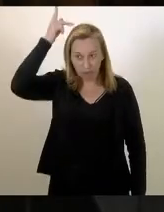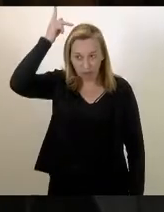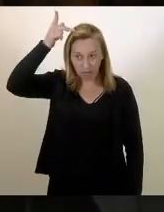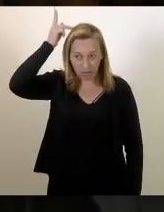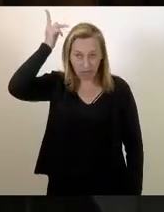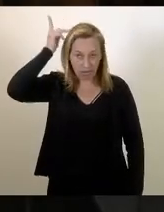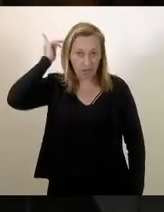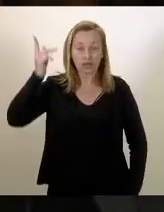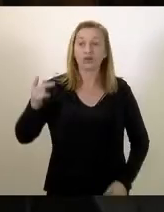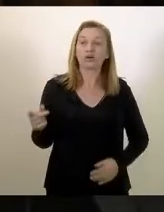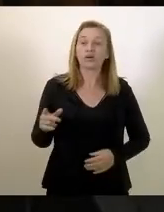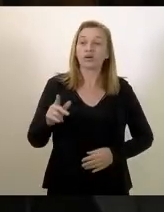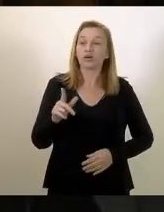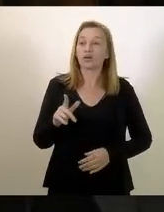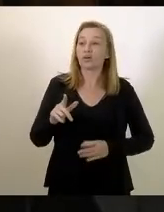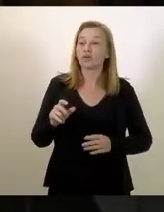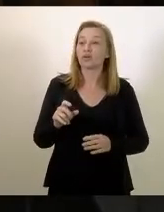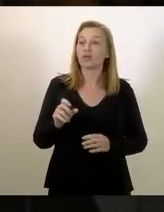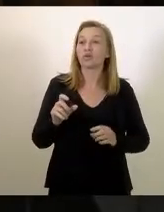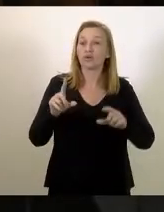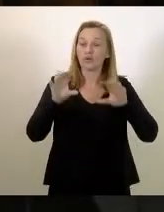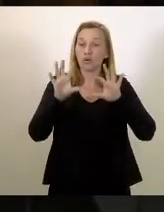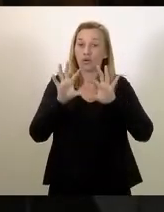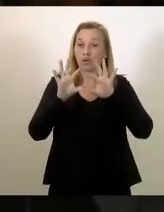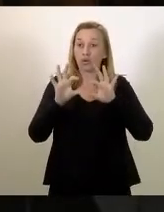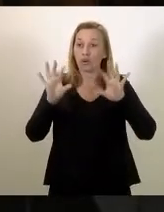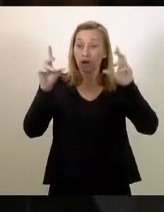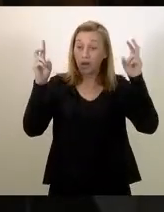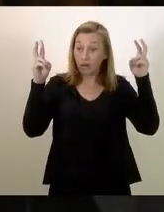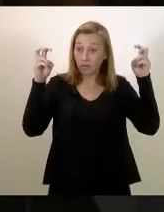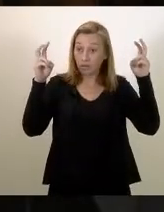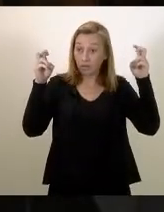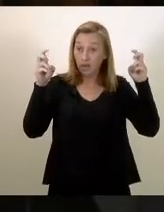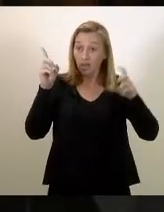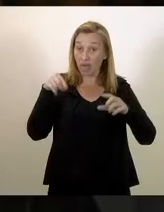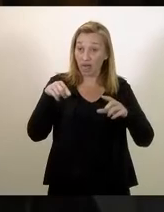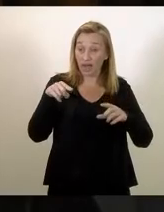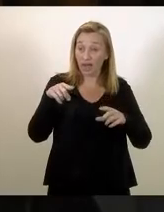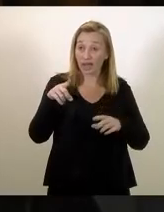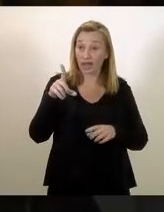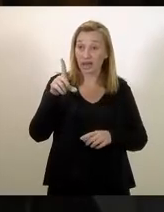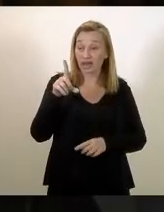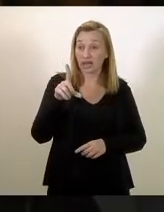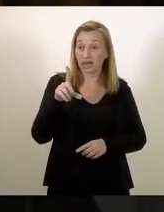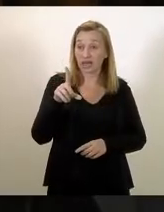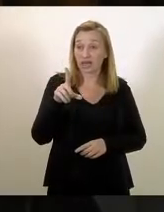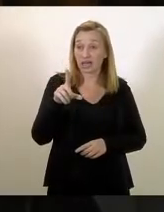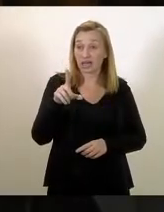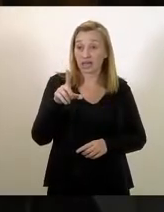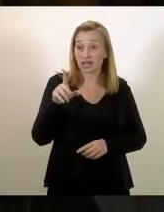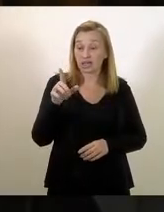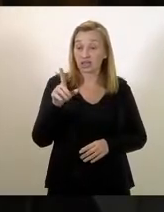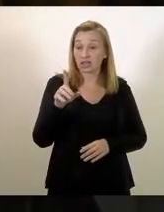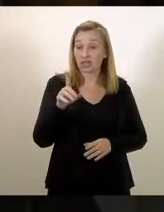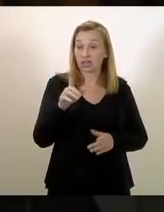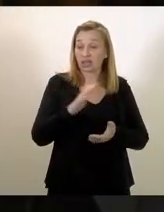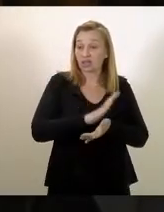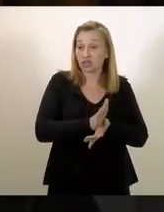é decapitar o servidor público deputado Valdeck